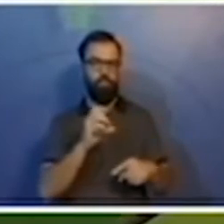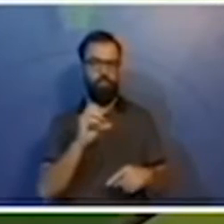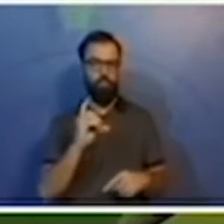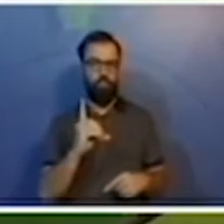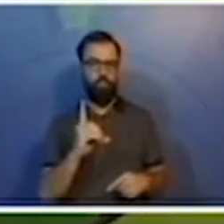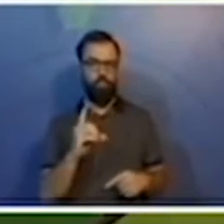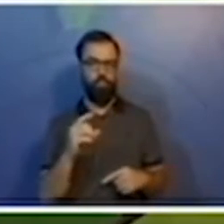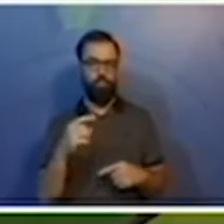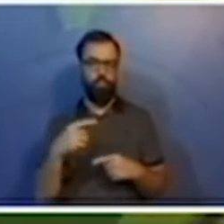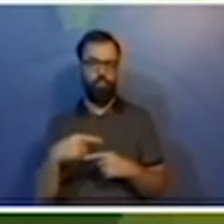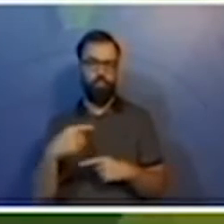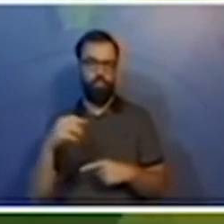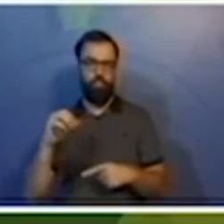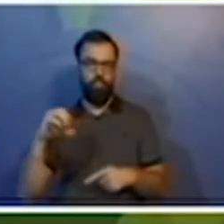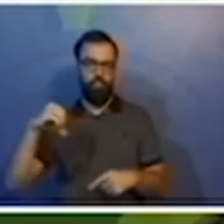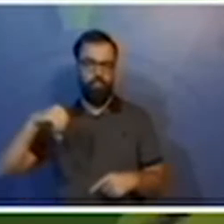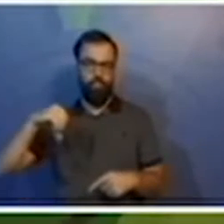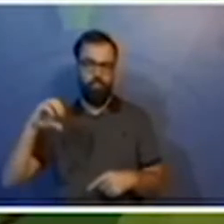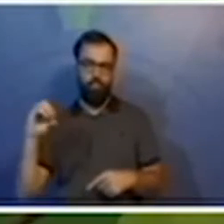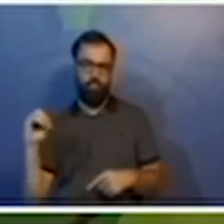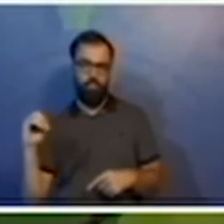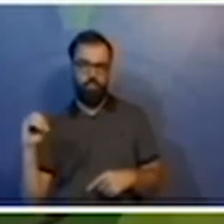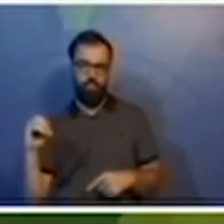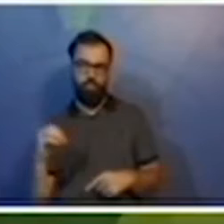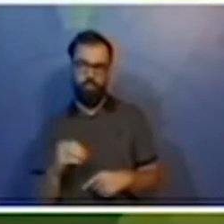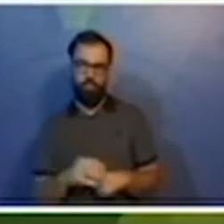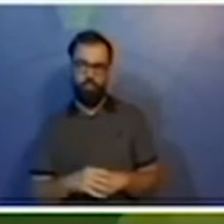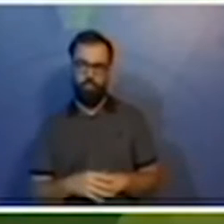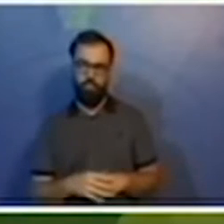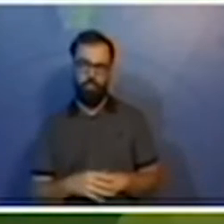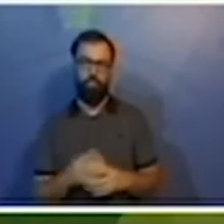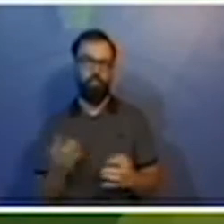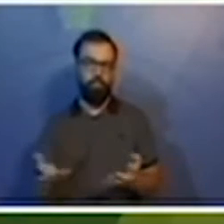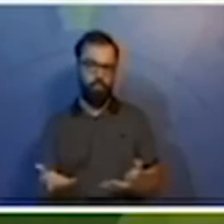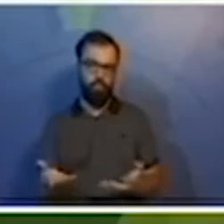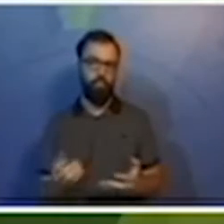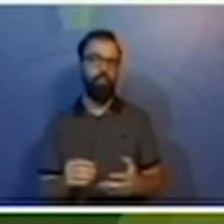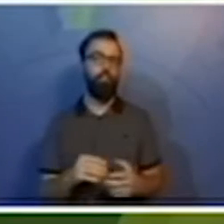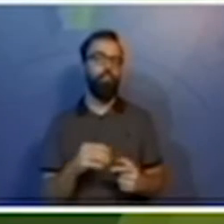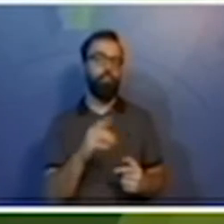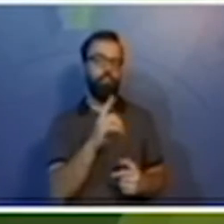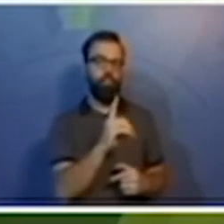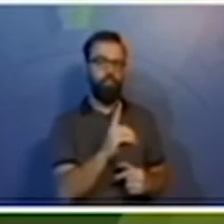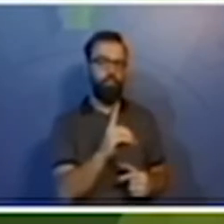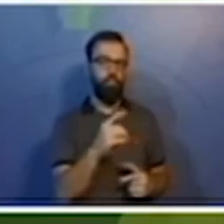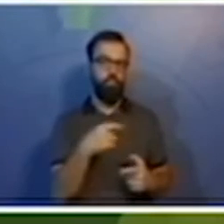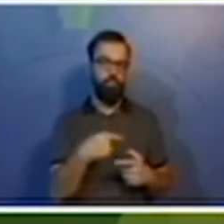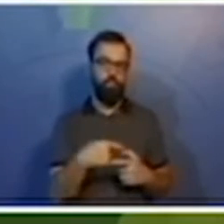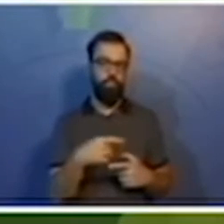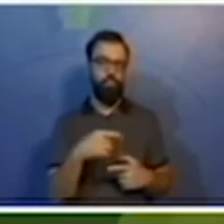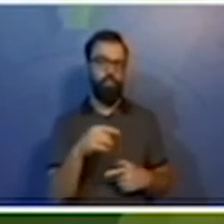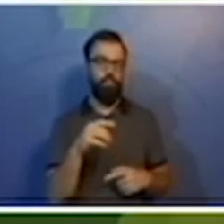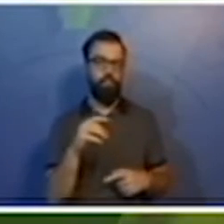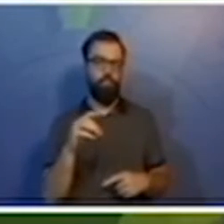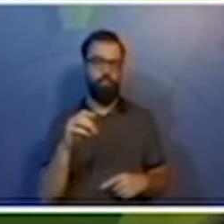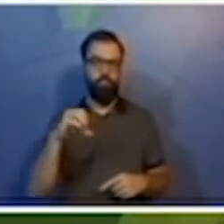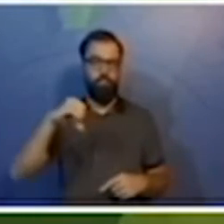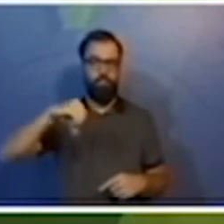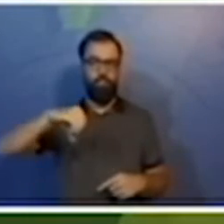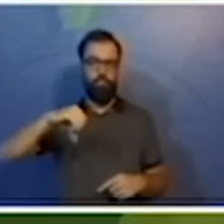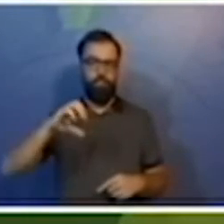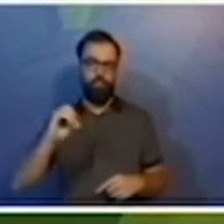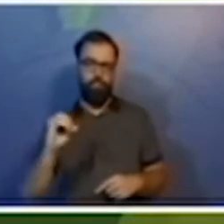90 graus. Portanto, o meu D vai ser 90 menos o A,